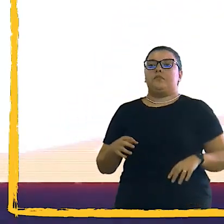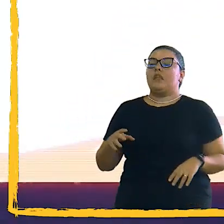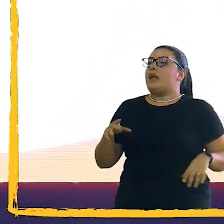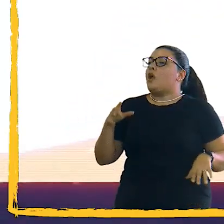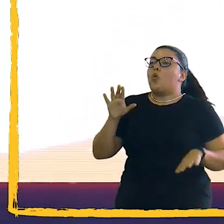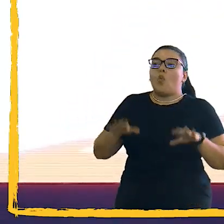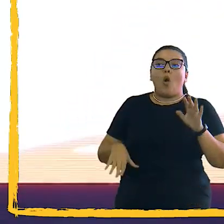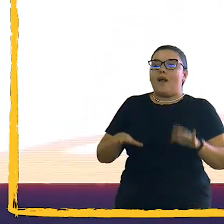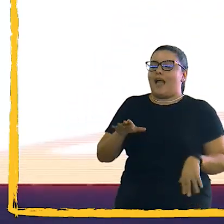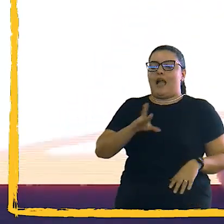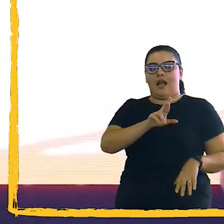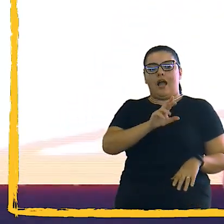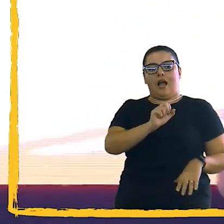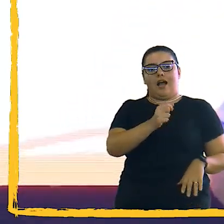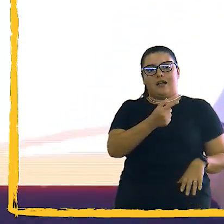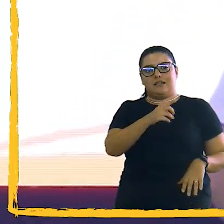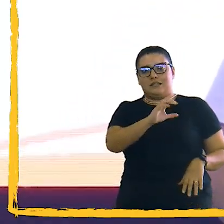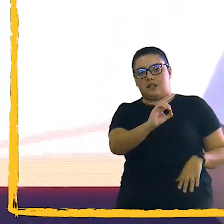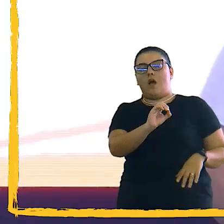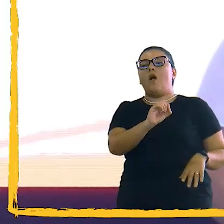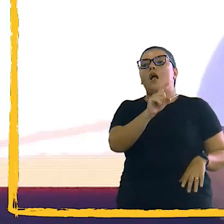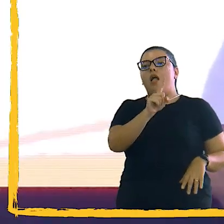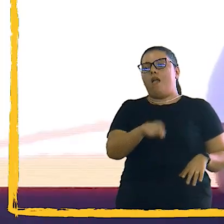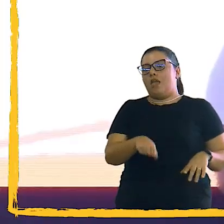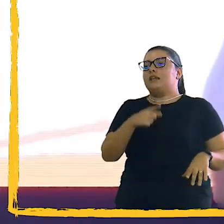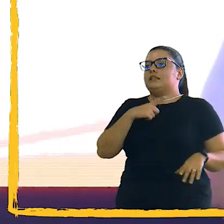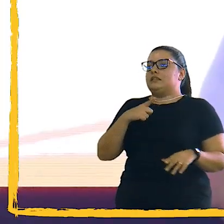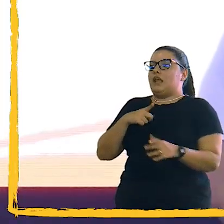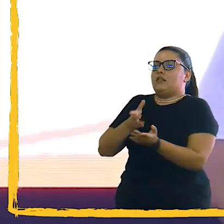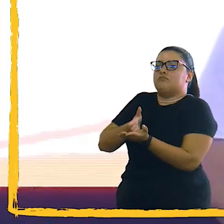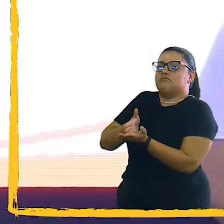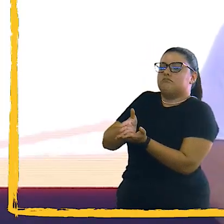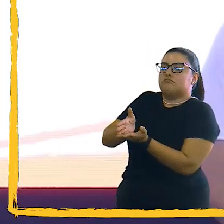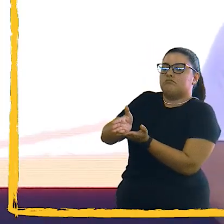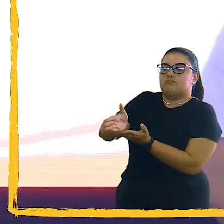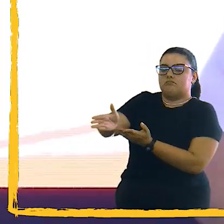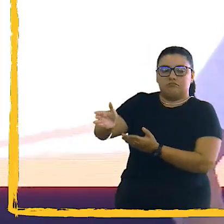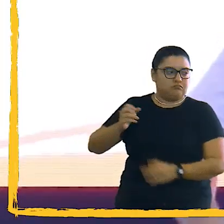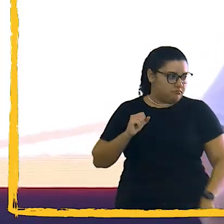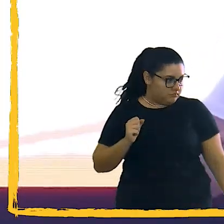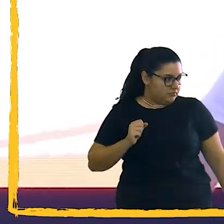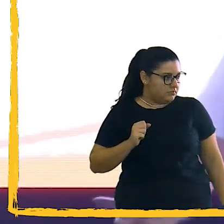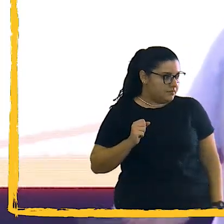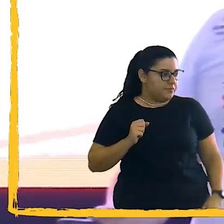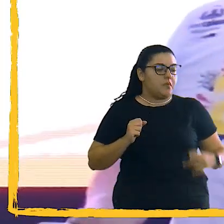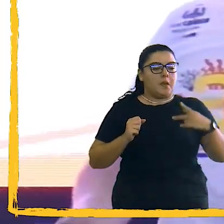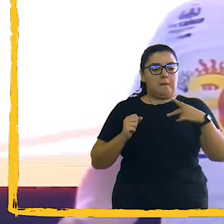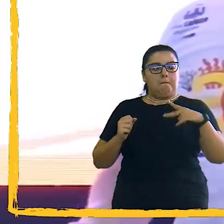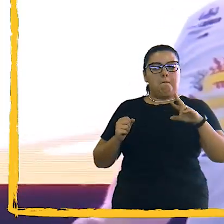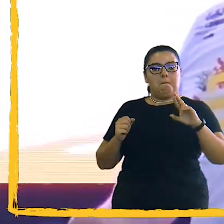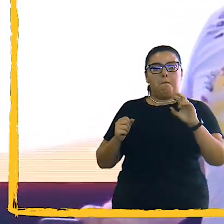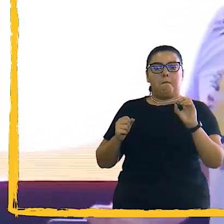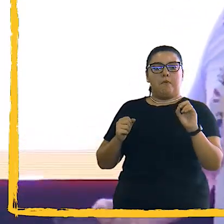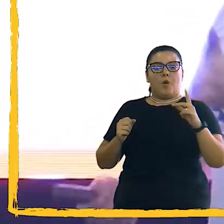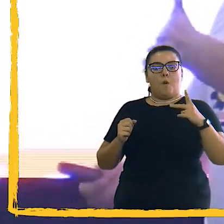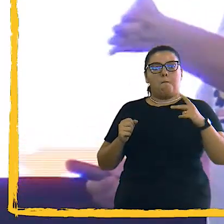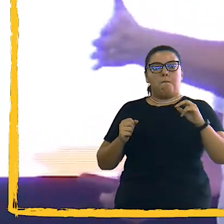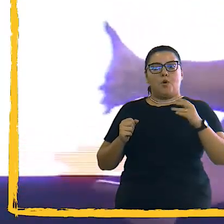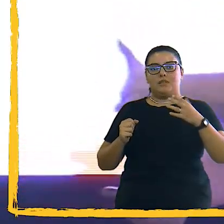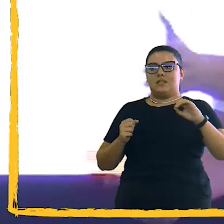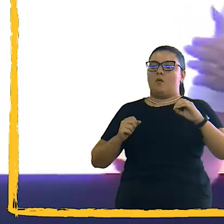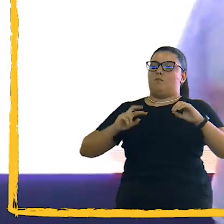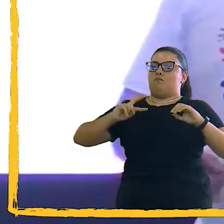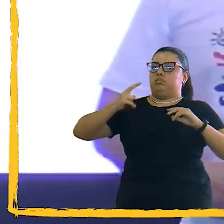toda a razão vai gerar uma constante toda proporção vai gerar